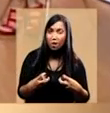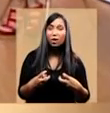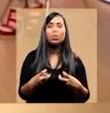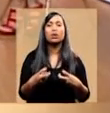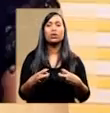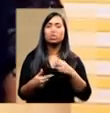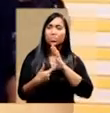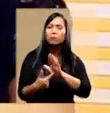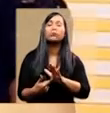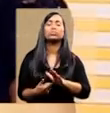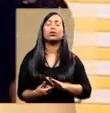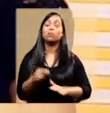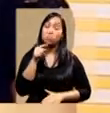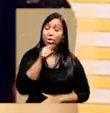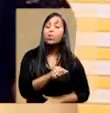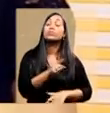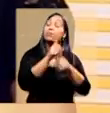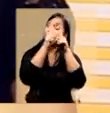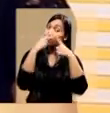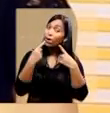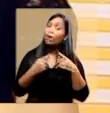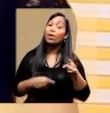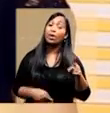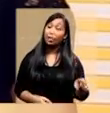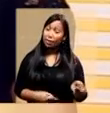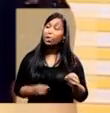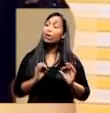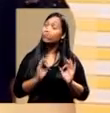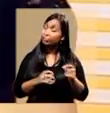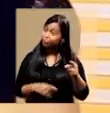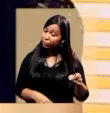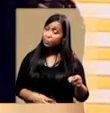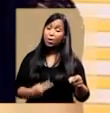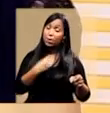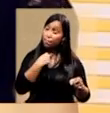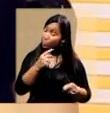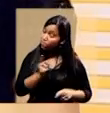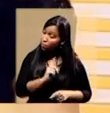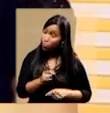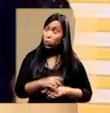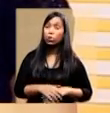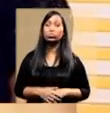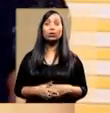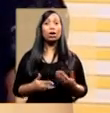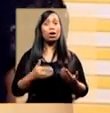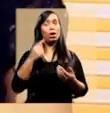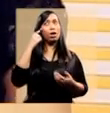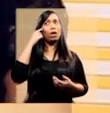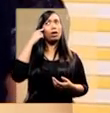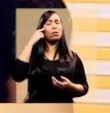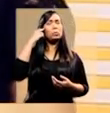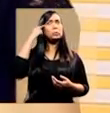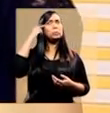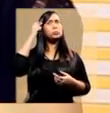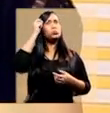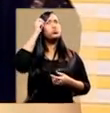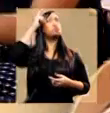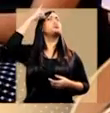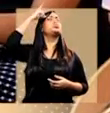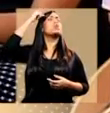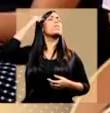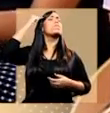aquilo é apontado, olha, isso aqui é violência, você está sendo violentado, isso aqui não pode. Ela começa a ter ela cria um